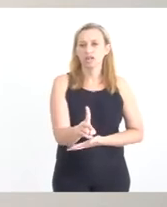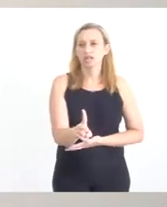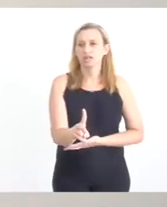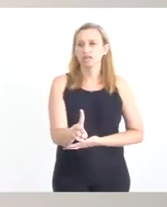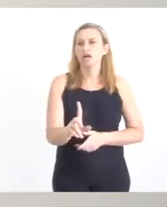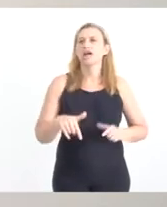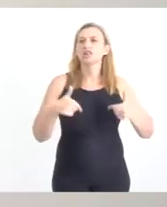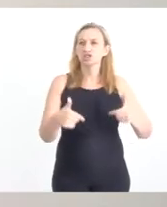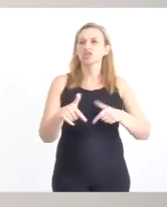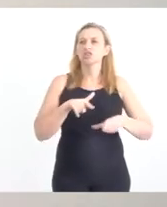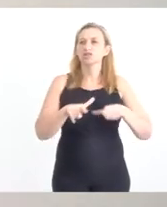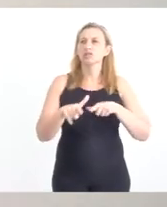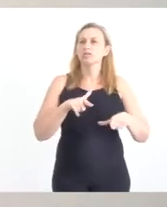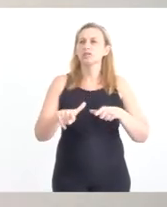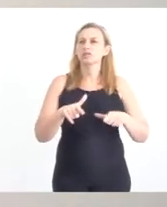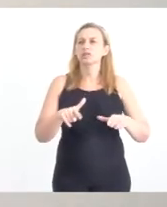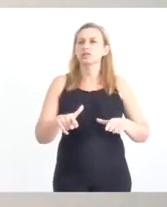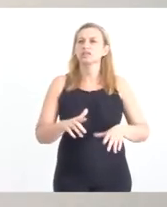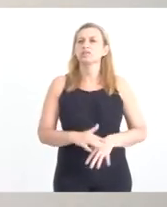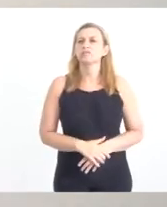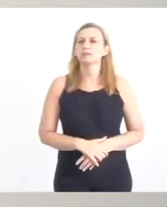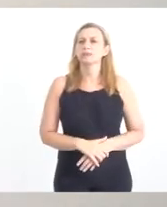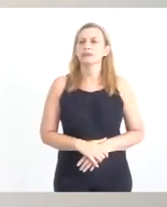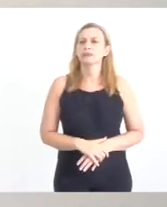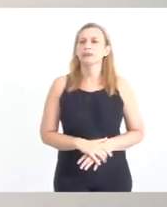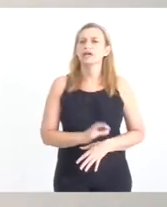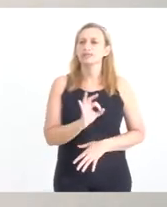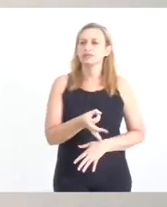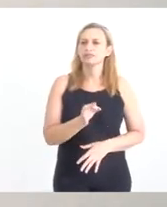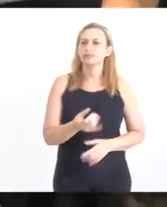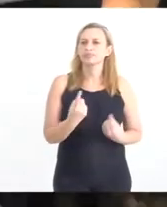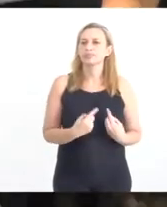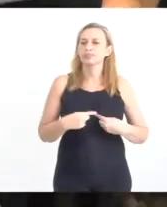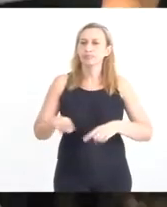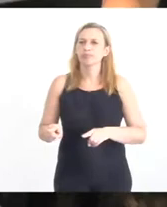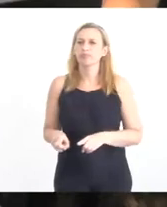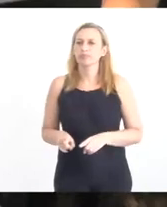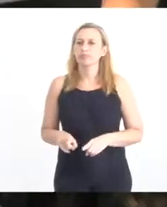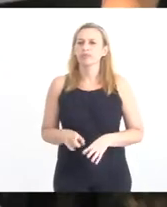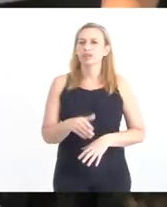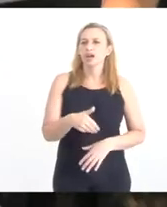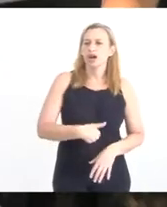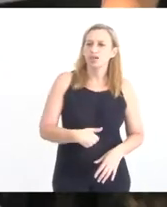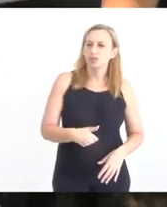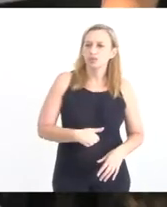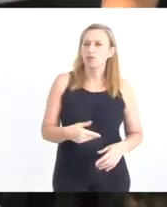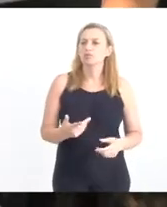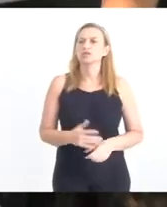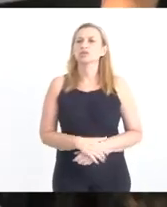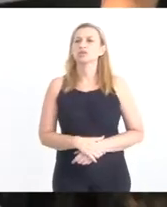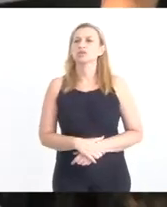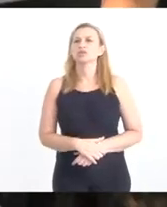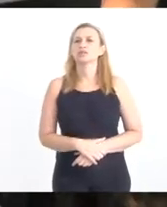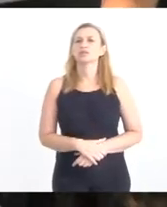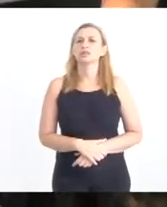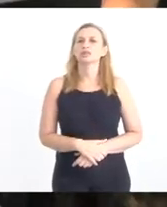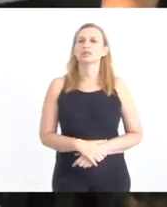agindo e trabalhando de forma muito Evidente para combater a fome é